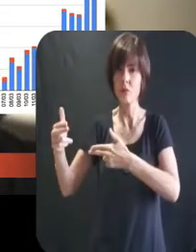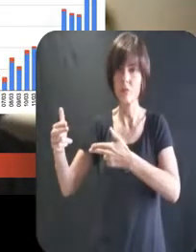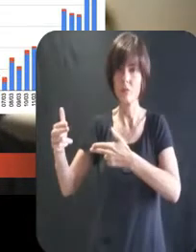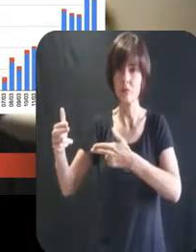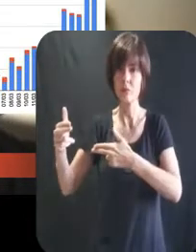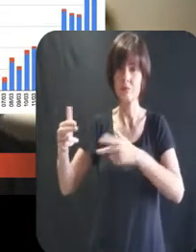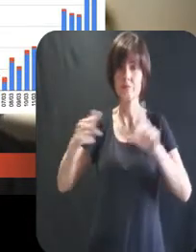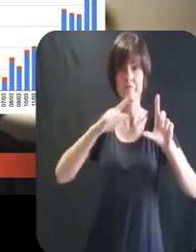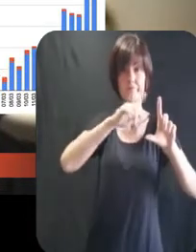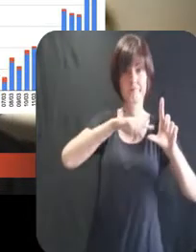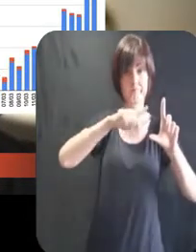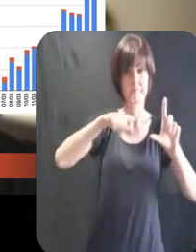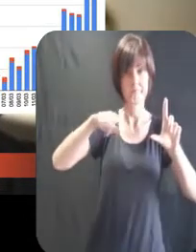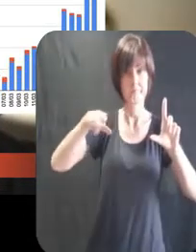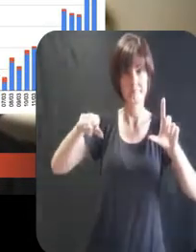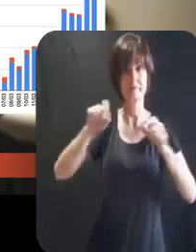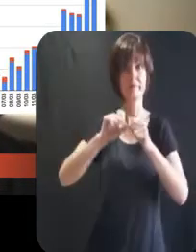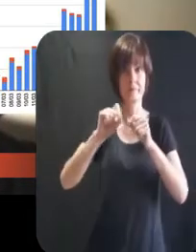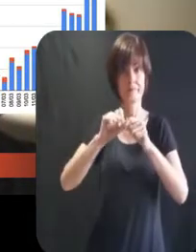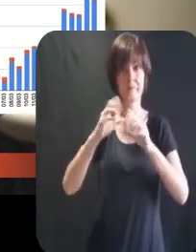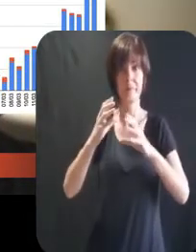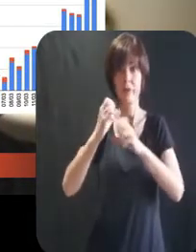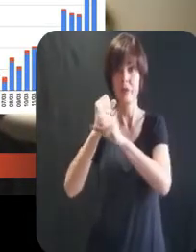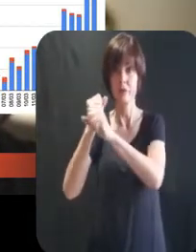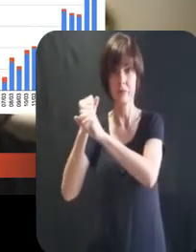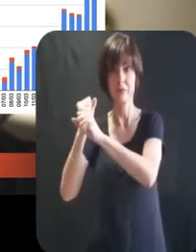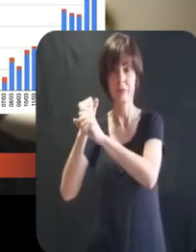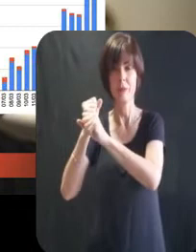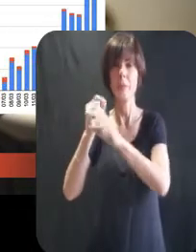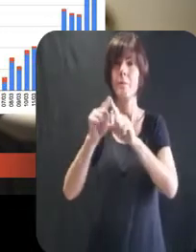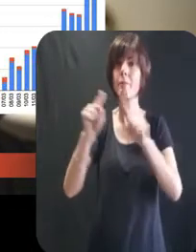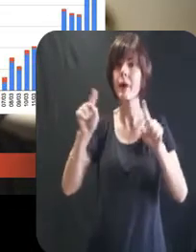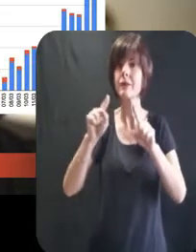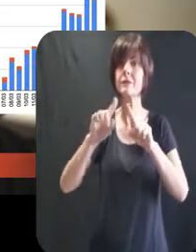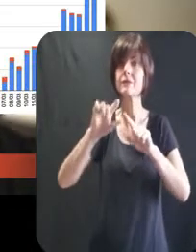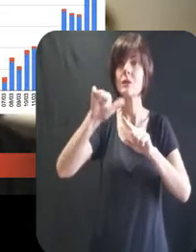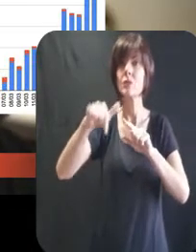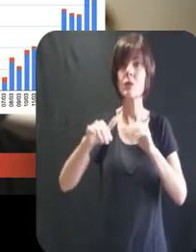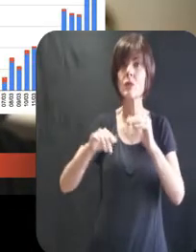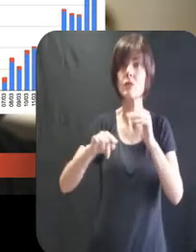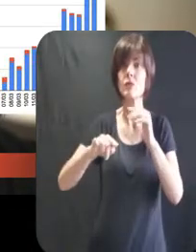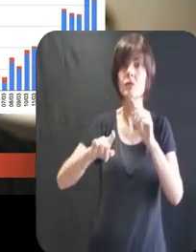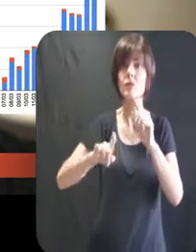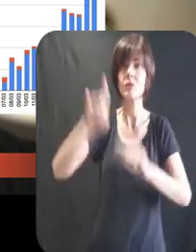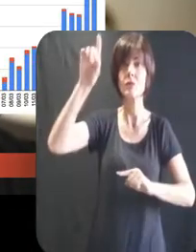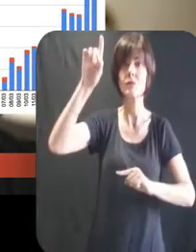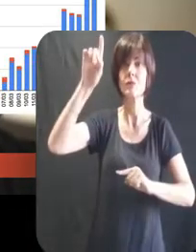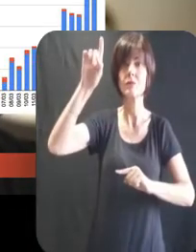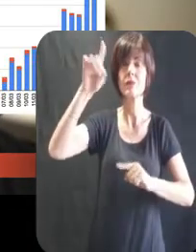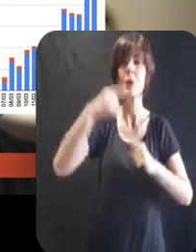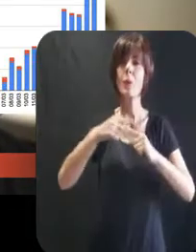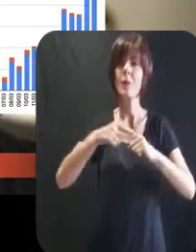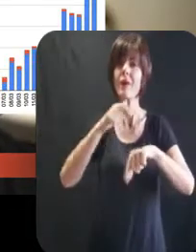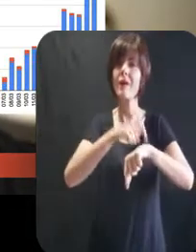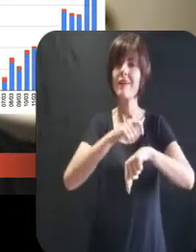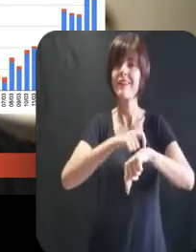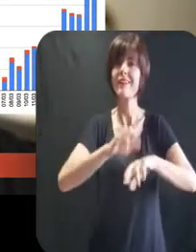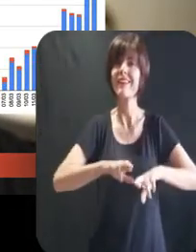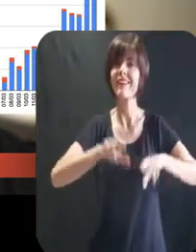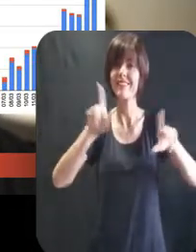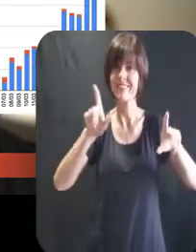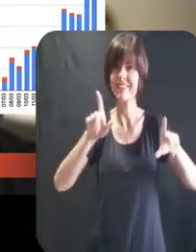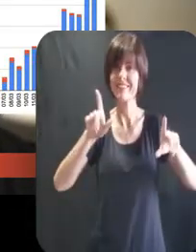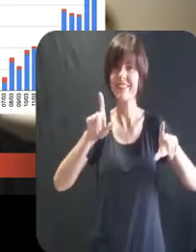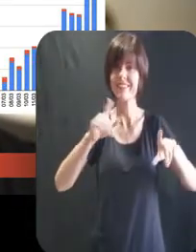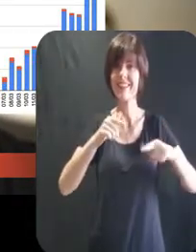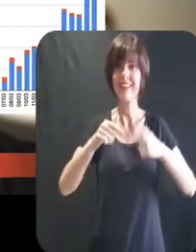da China pode ser parecido com o da Itália até o dia 19, e nesse gráfico, até onde a gente construiu aqui, eles eram iguais, só que eles estão